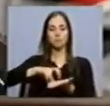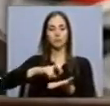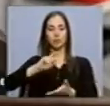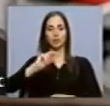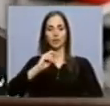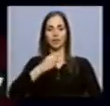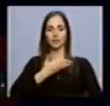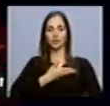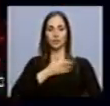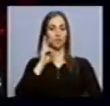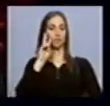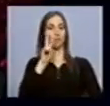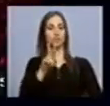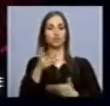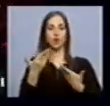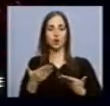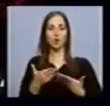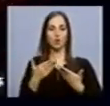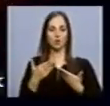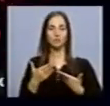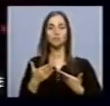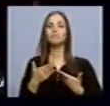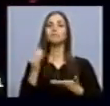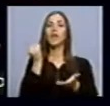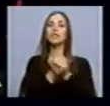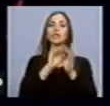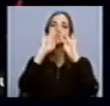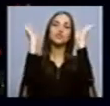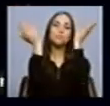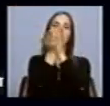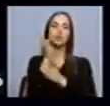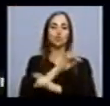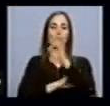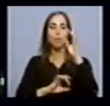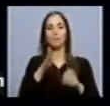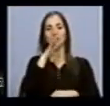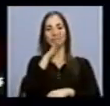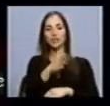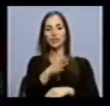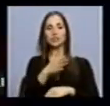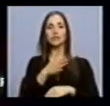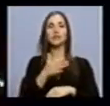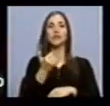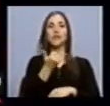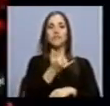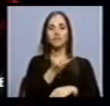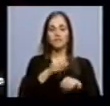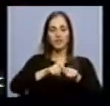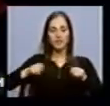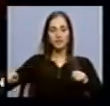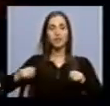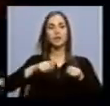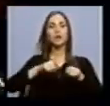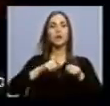nós estamos a ver na imagem, e diz a Agência Espacial Europeia que eles conseguem construir um tijolo com cerca de 20 por 10 por 3 centímetros em